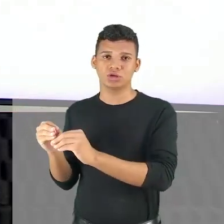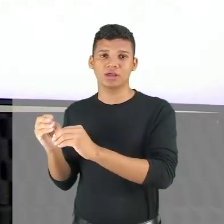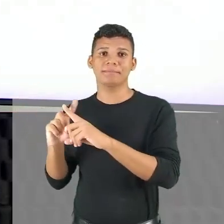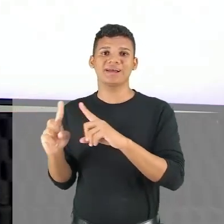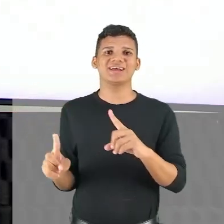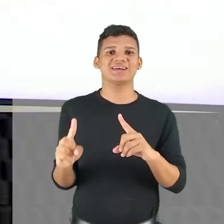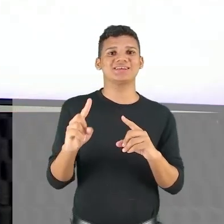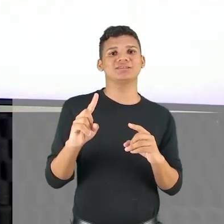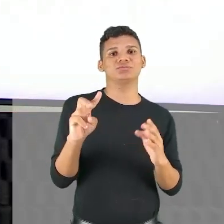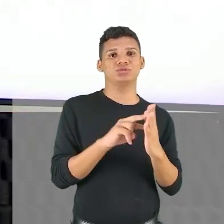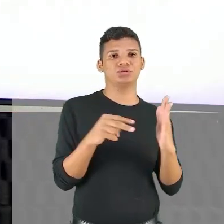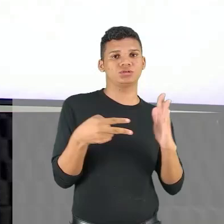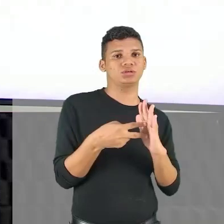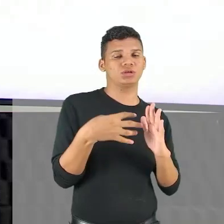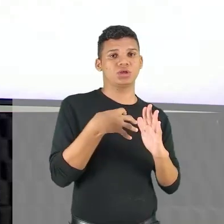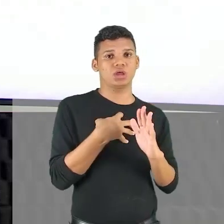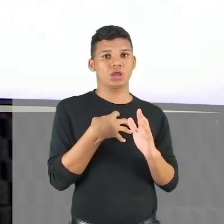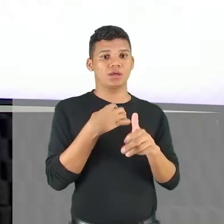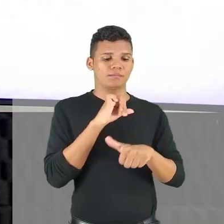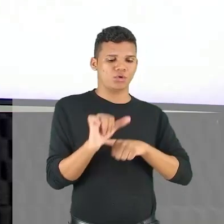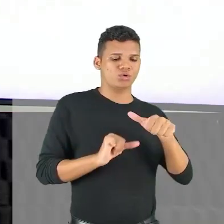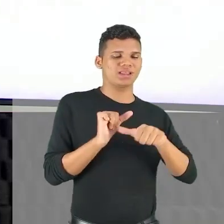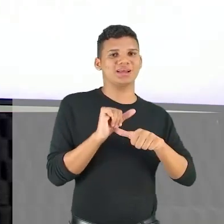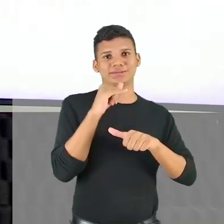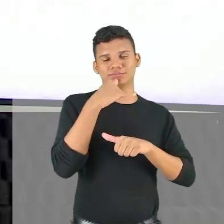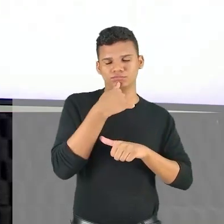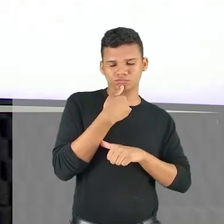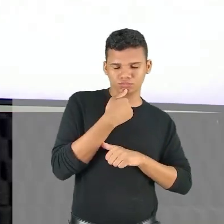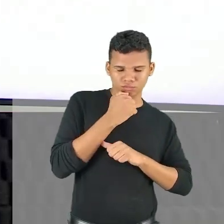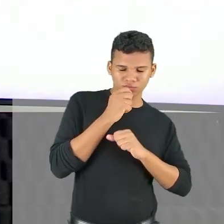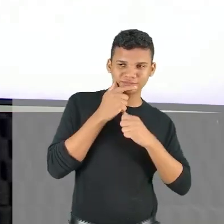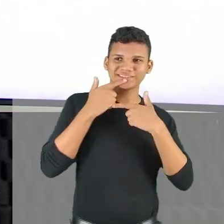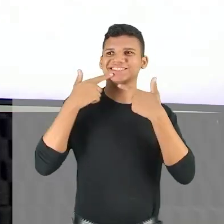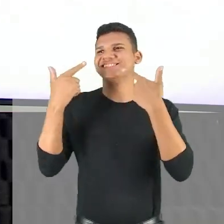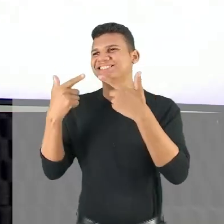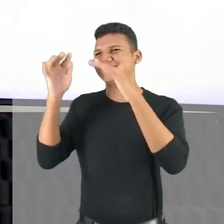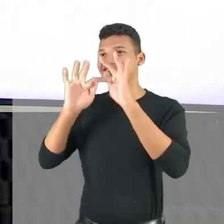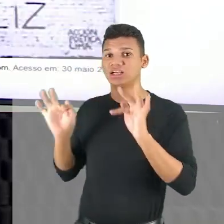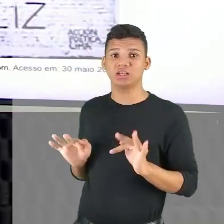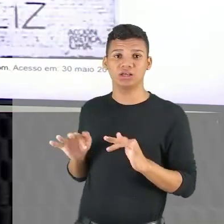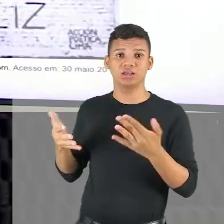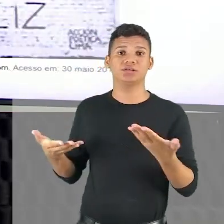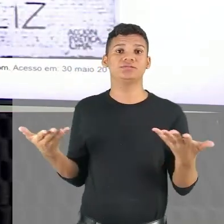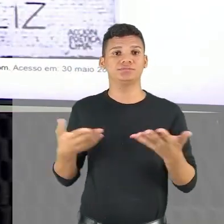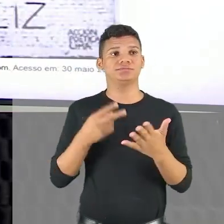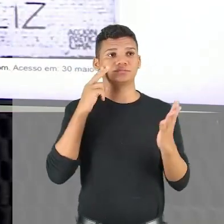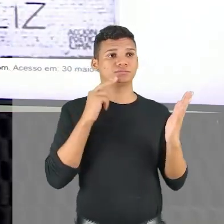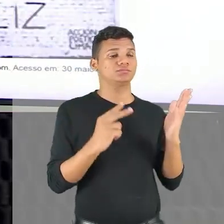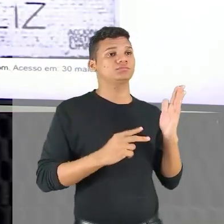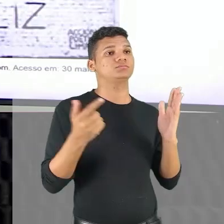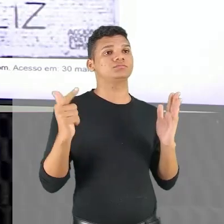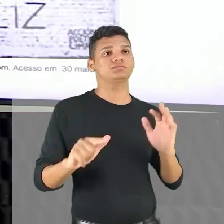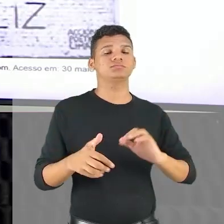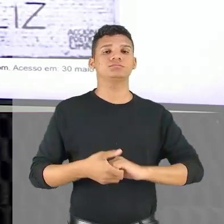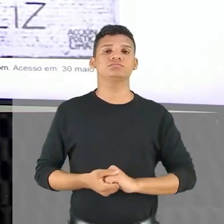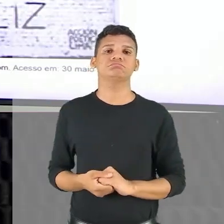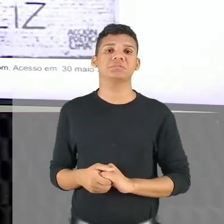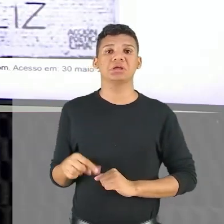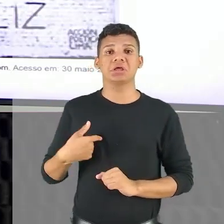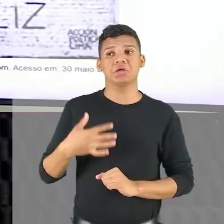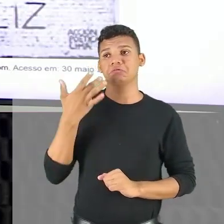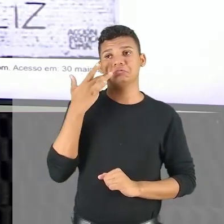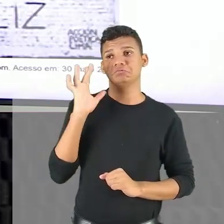significar ficar, transformar. Então, mudou o estado de ânimo. Ou seja, vamos ler mais uma vez aqui. No supe